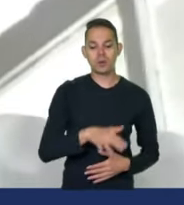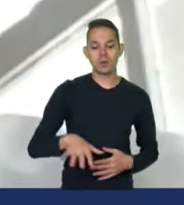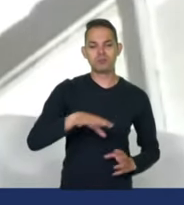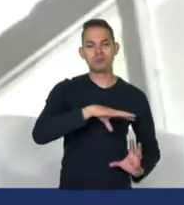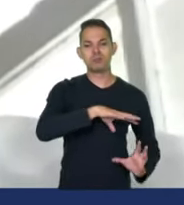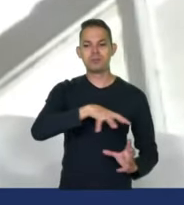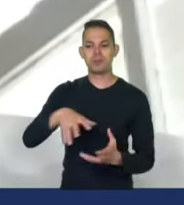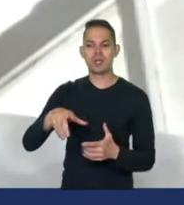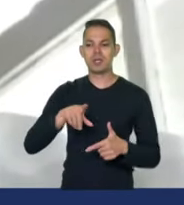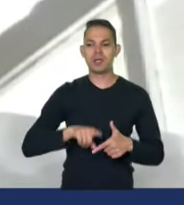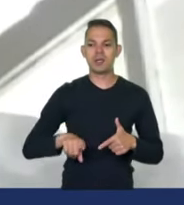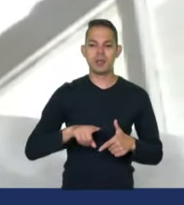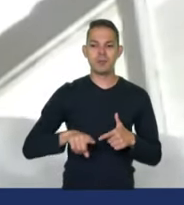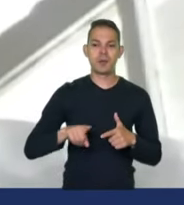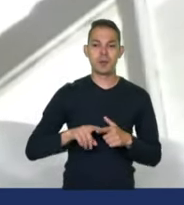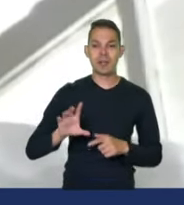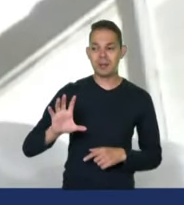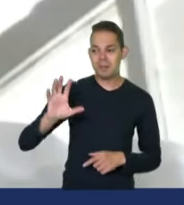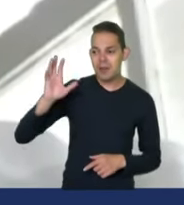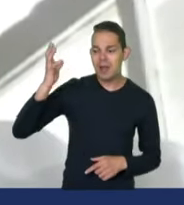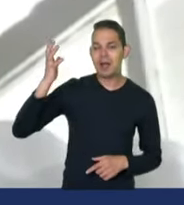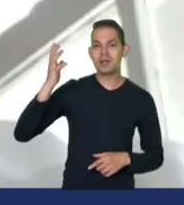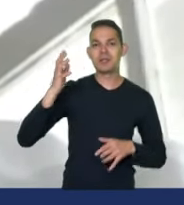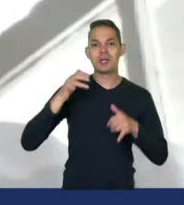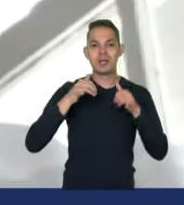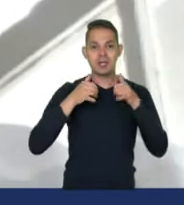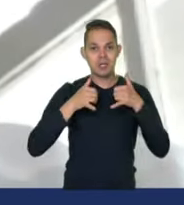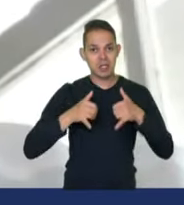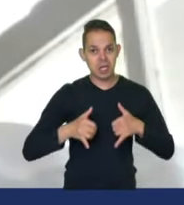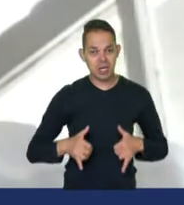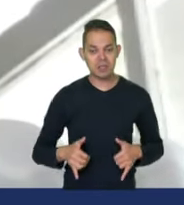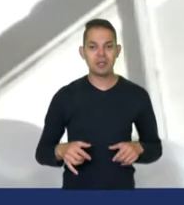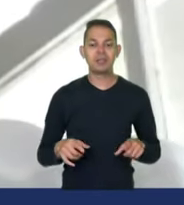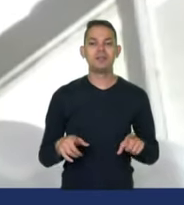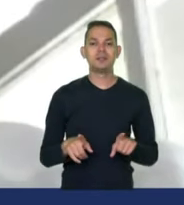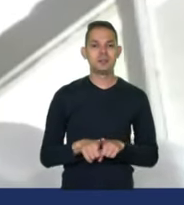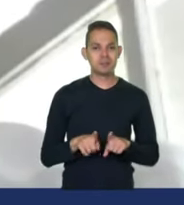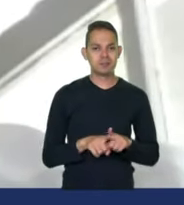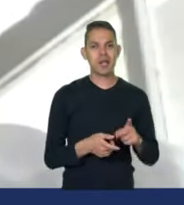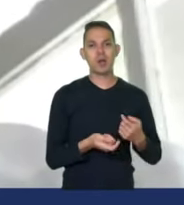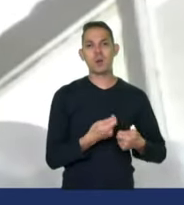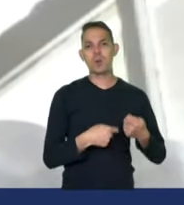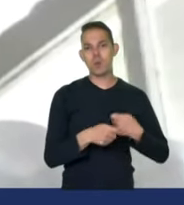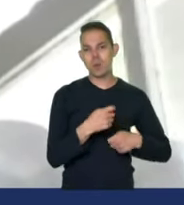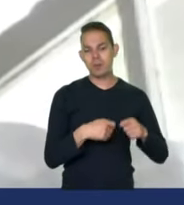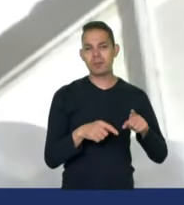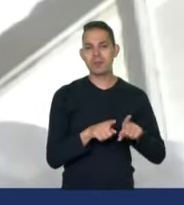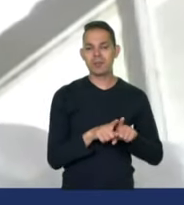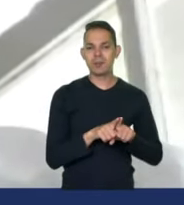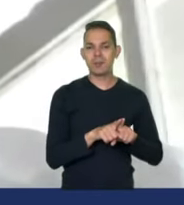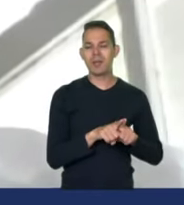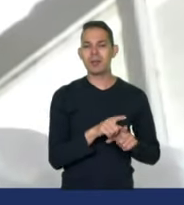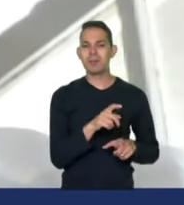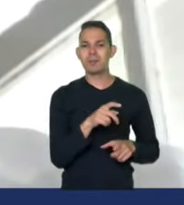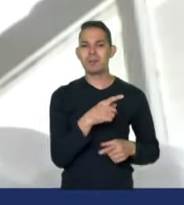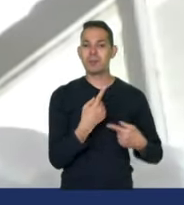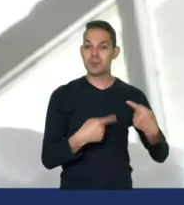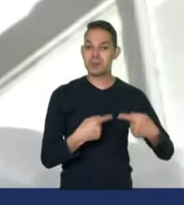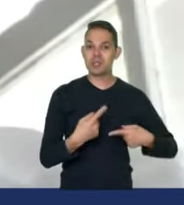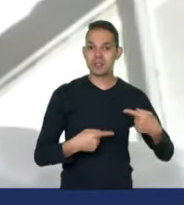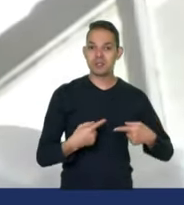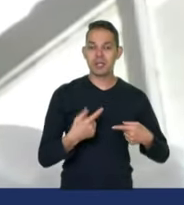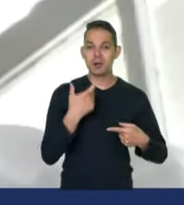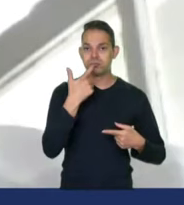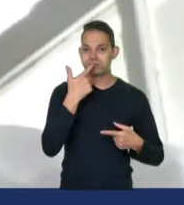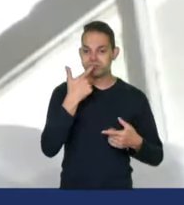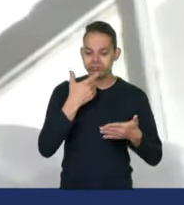crise climática, energética, que também tem sua dimensão econômica e geopolítica, e que mais